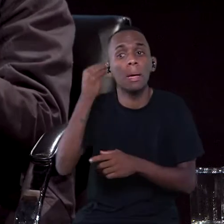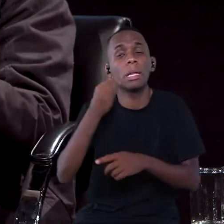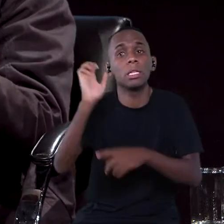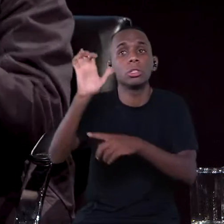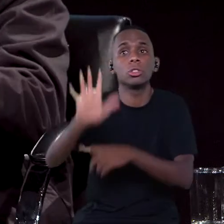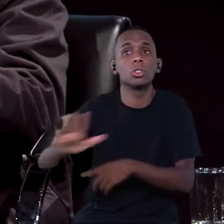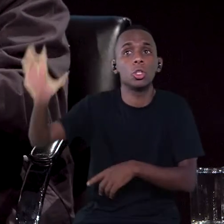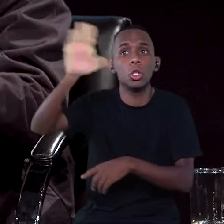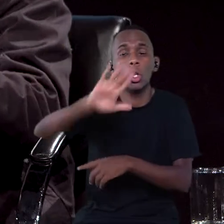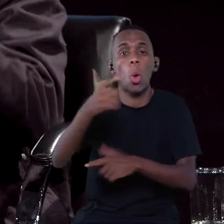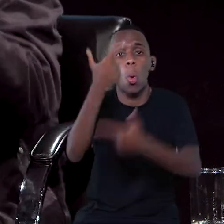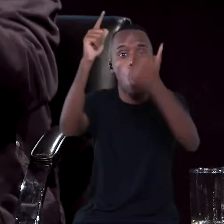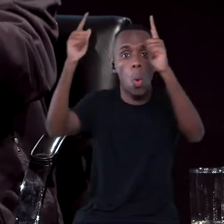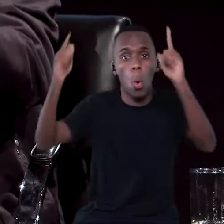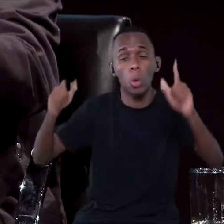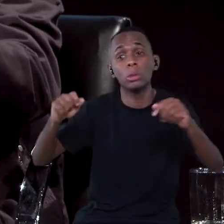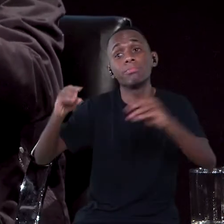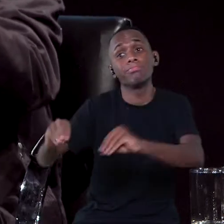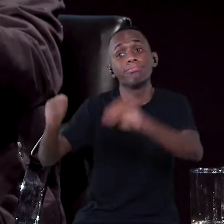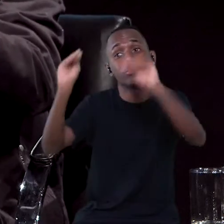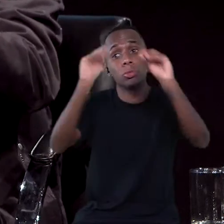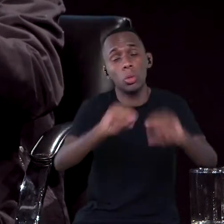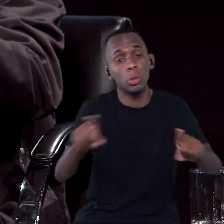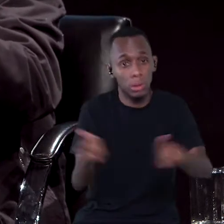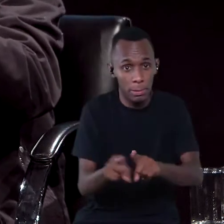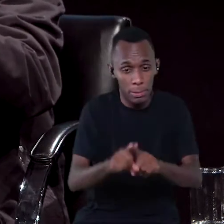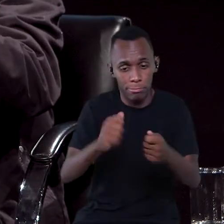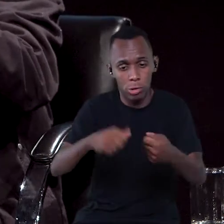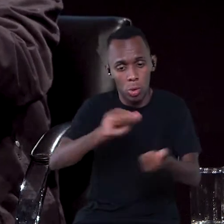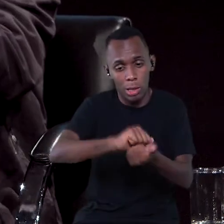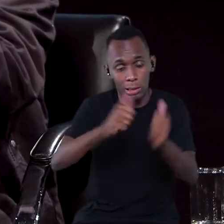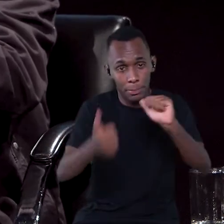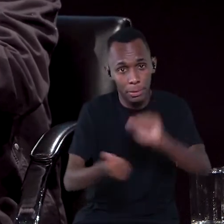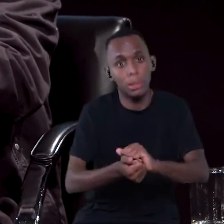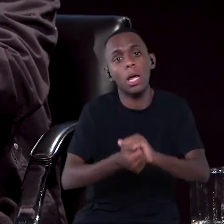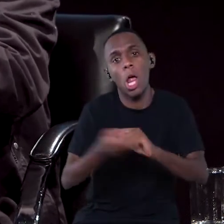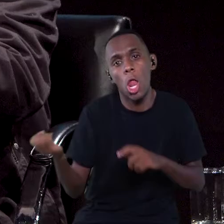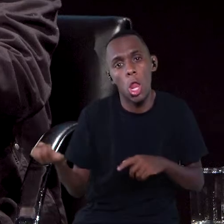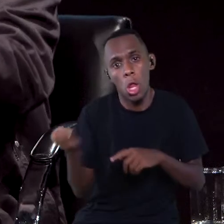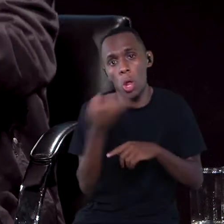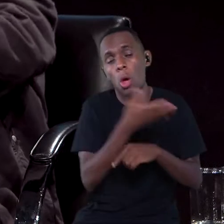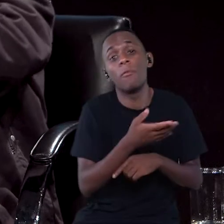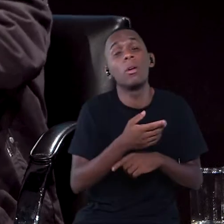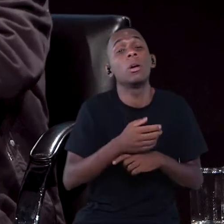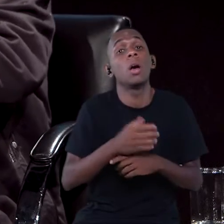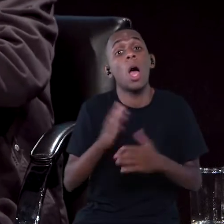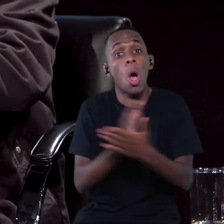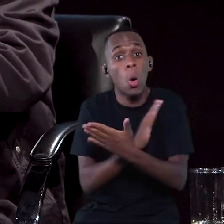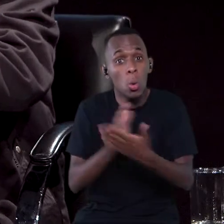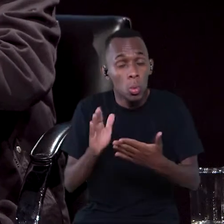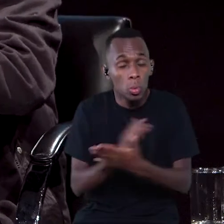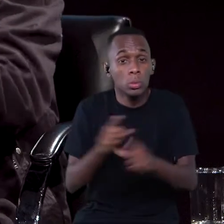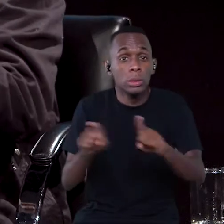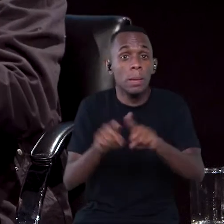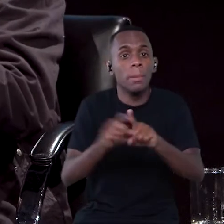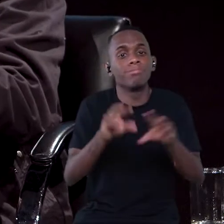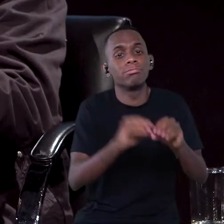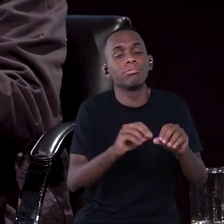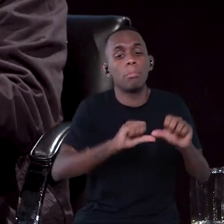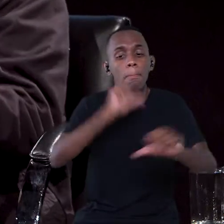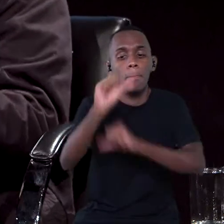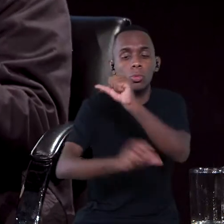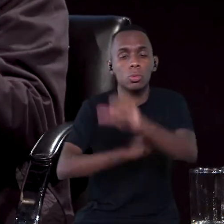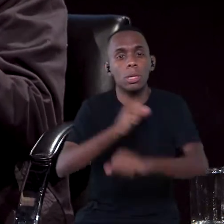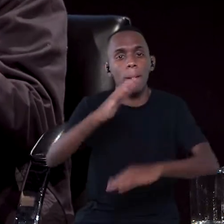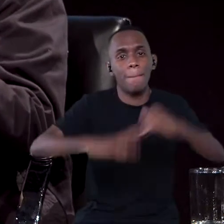que saíram dos seus países tiveram que se readaptar a condições, né, do exílio, muitos mudaram de profissão. Então, isso, é claro,